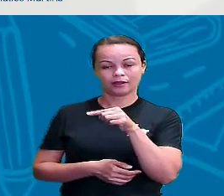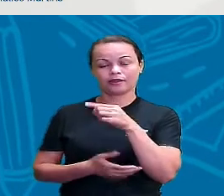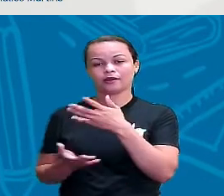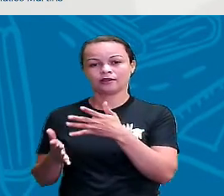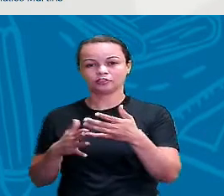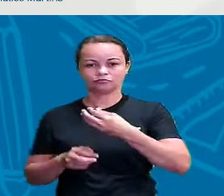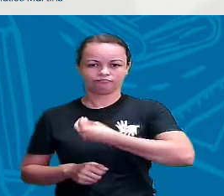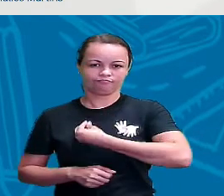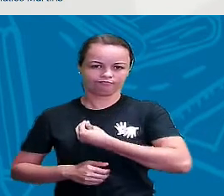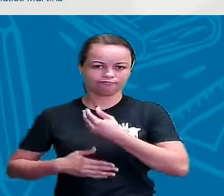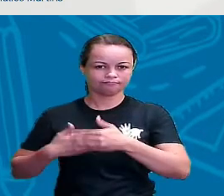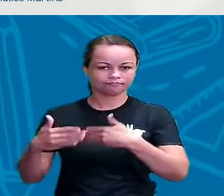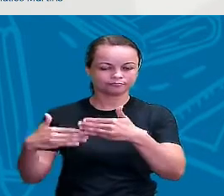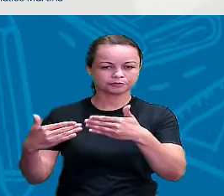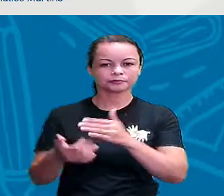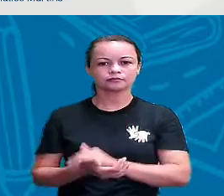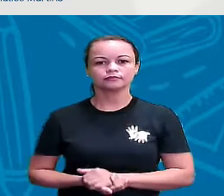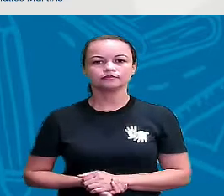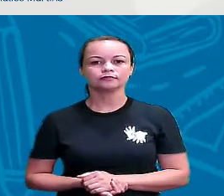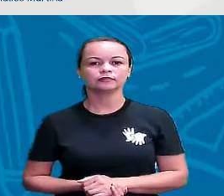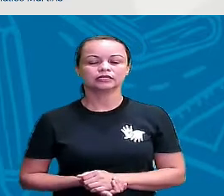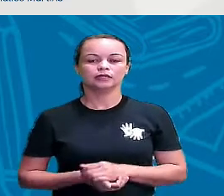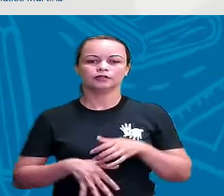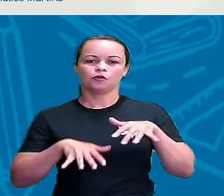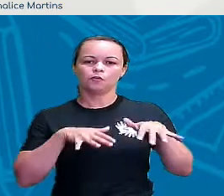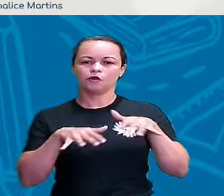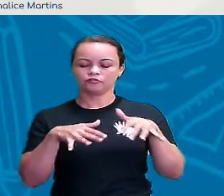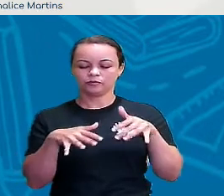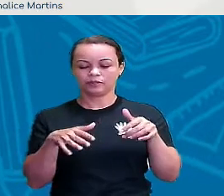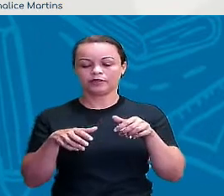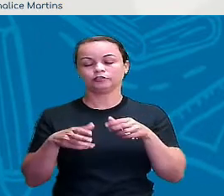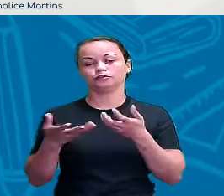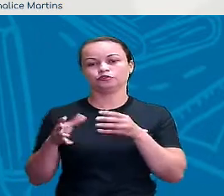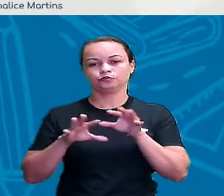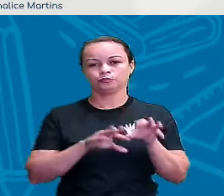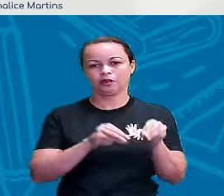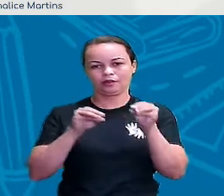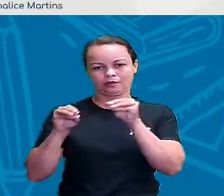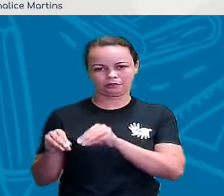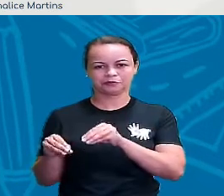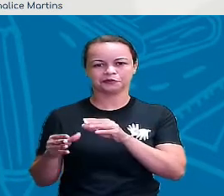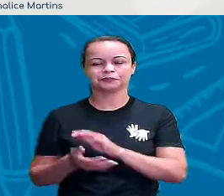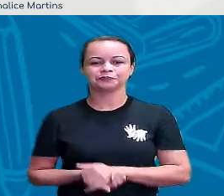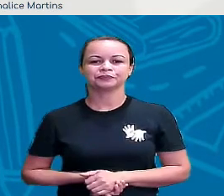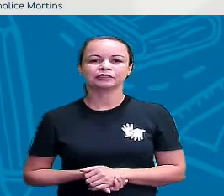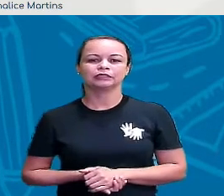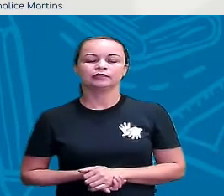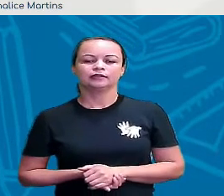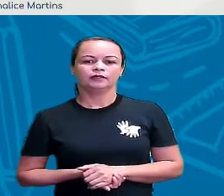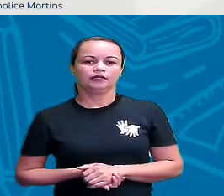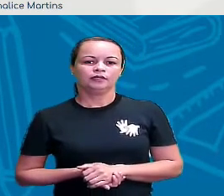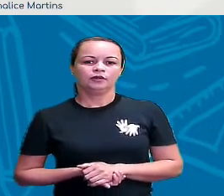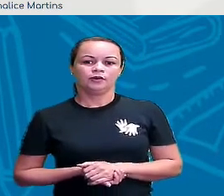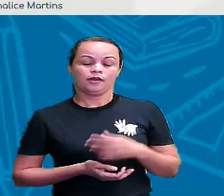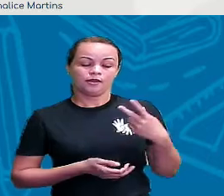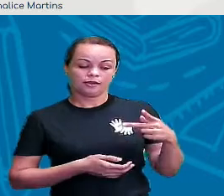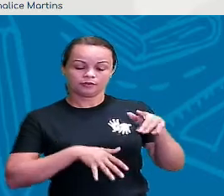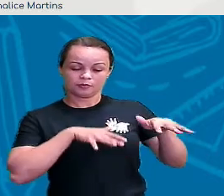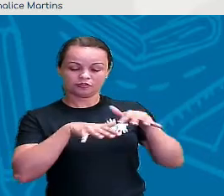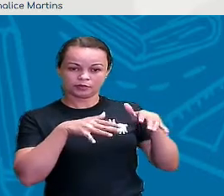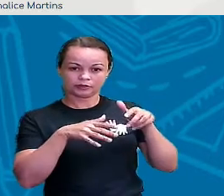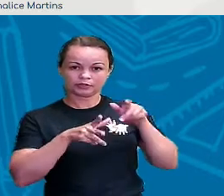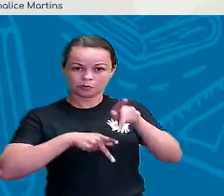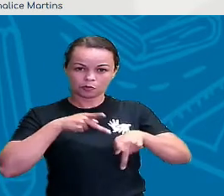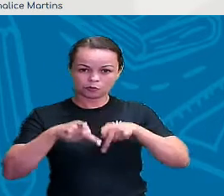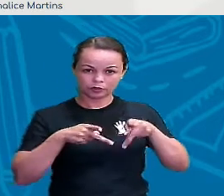viviam. Então vamos lá. Movimentos migratórios. Então, a movimentação da